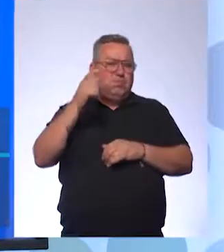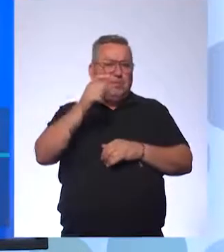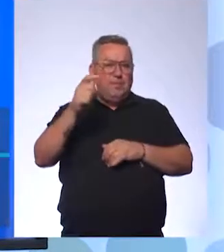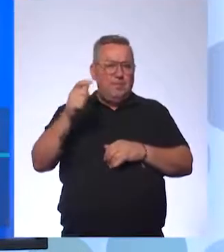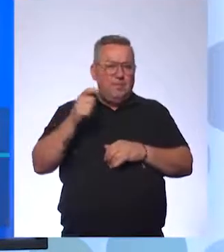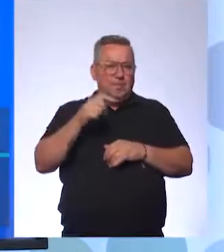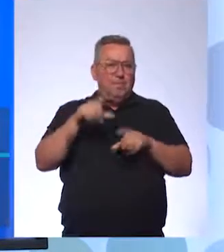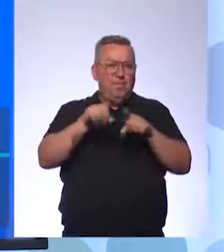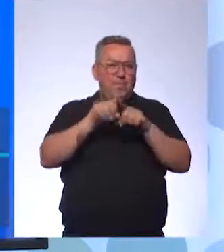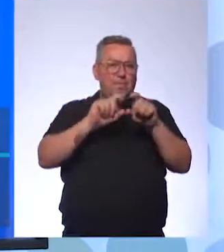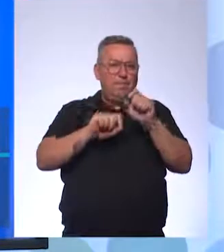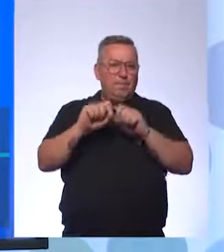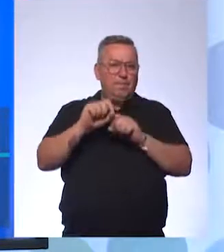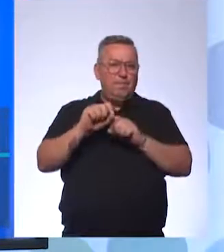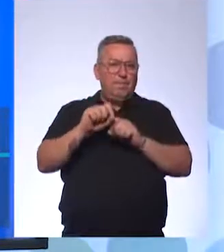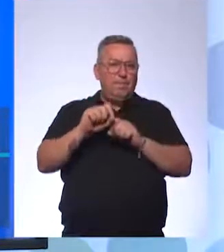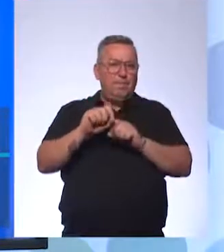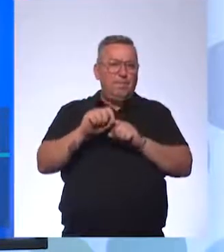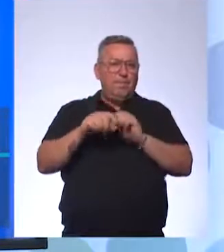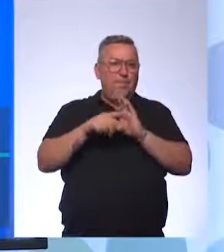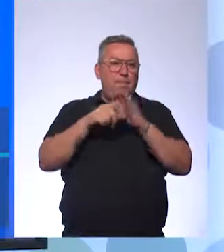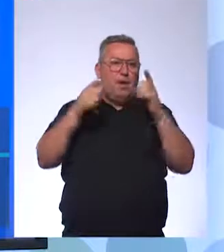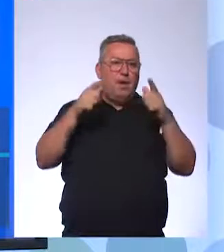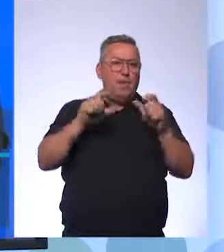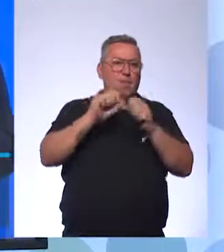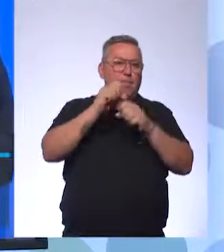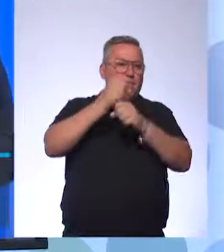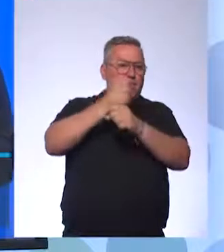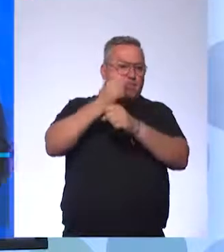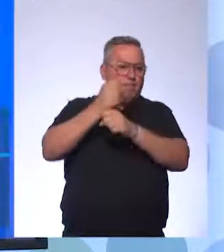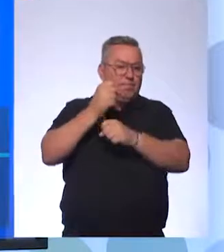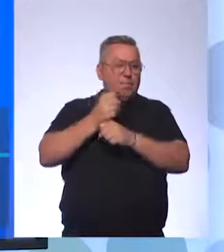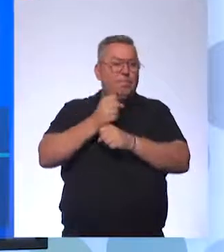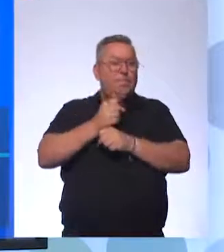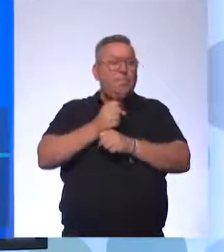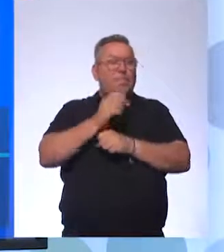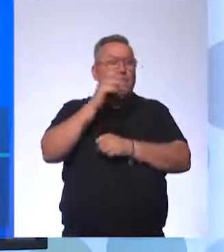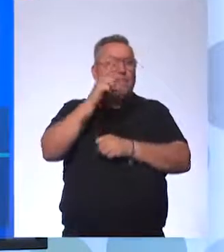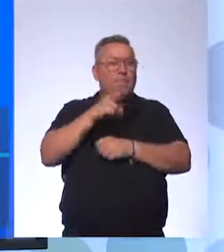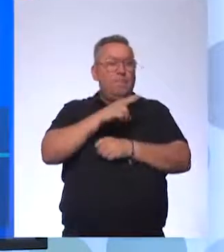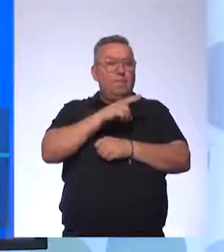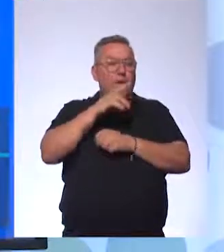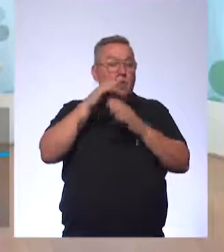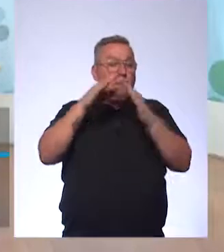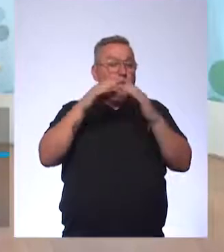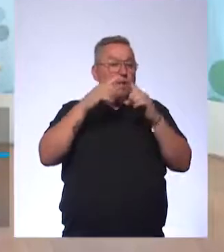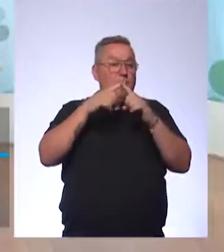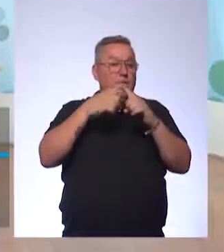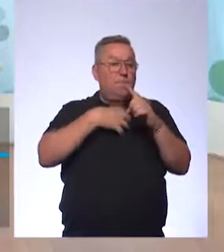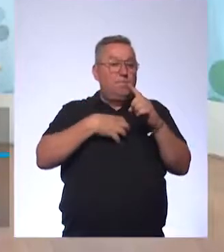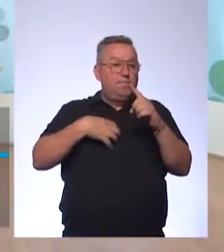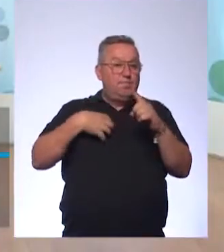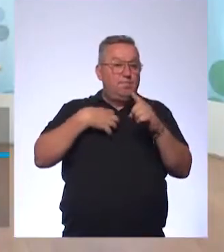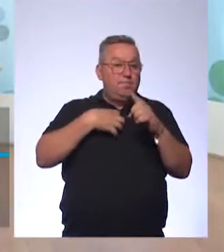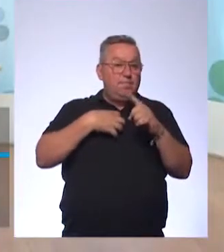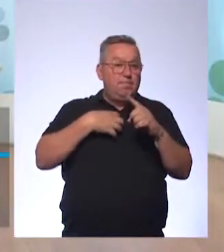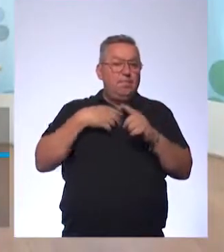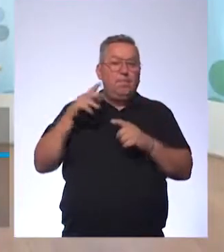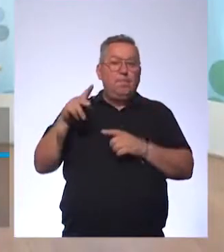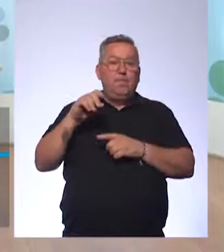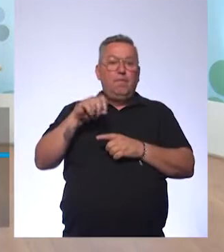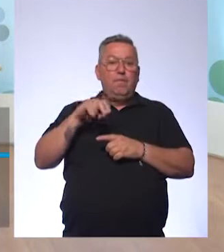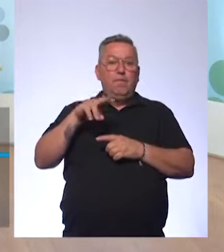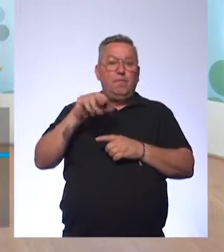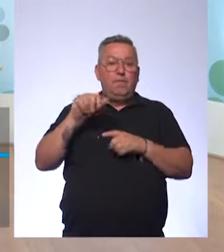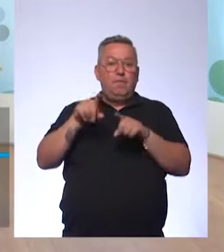região, e ali na região onde foi construída a Capela dos Aflitos. Qual é o nome do prof? É o Pro Silvio, inclusive a